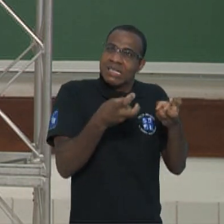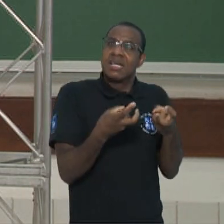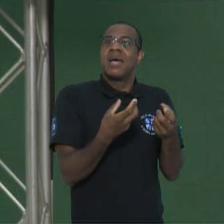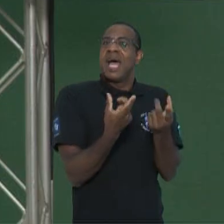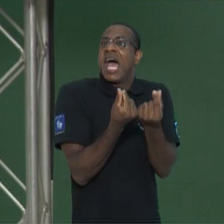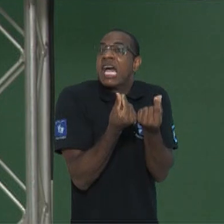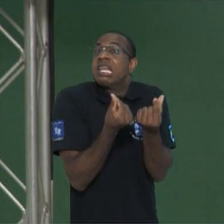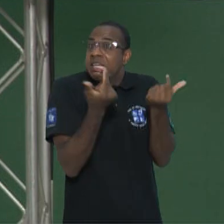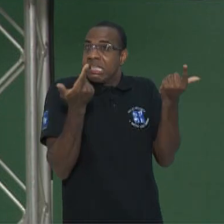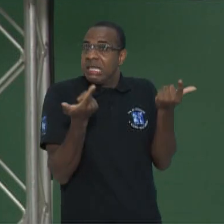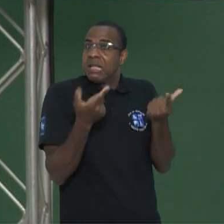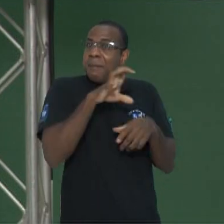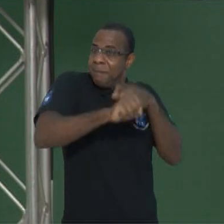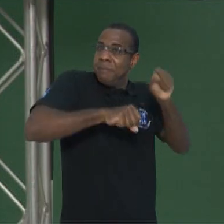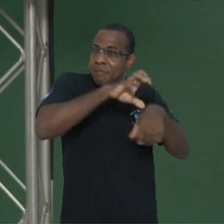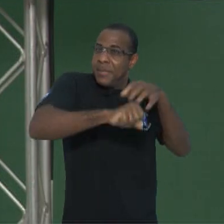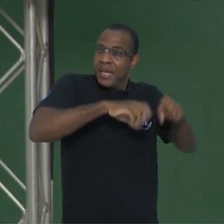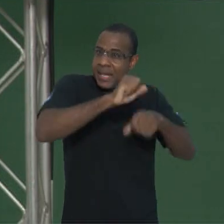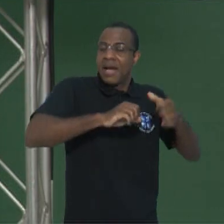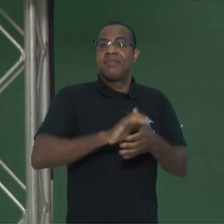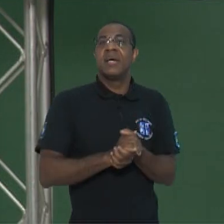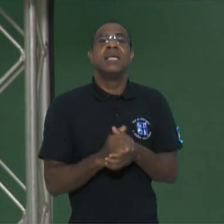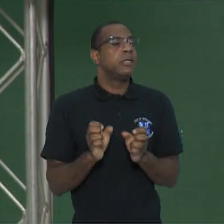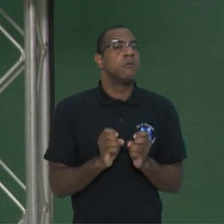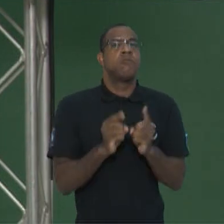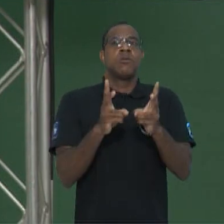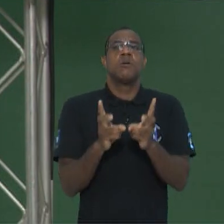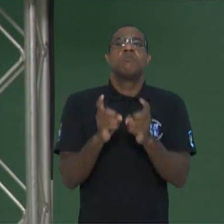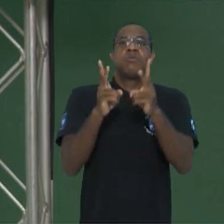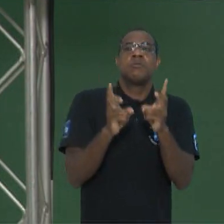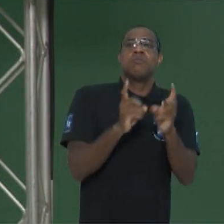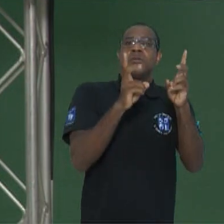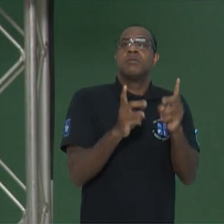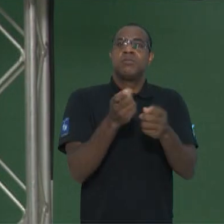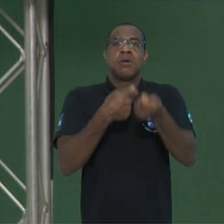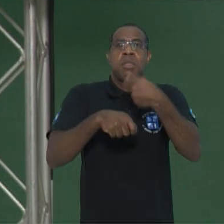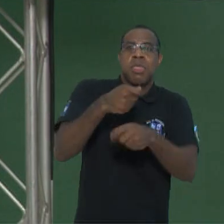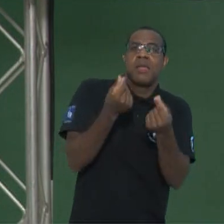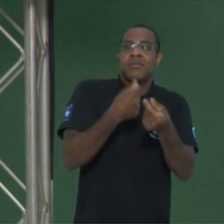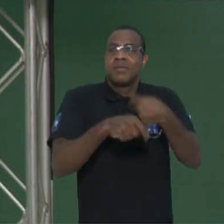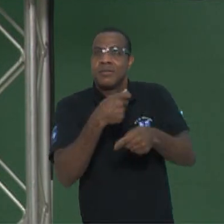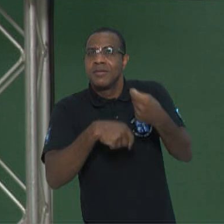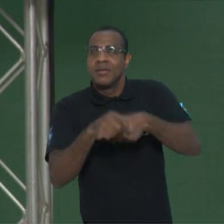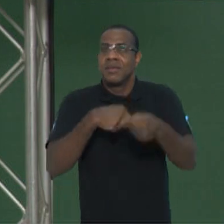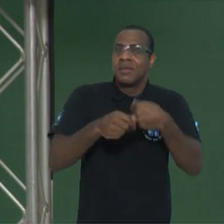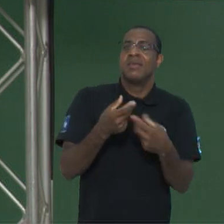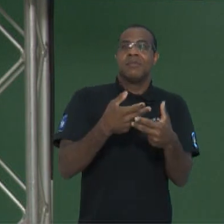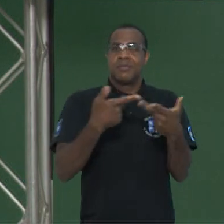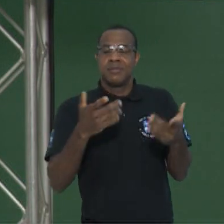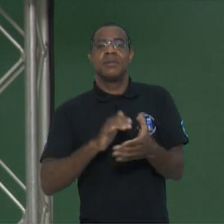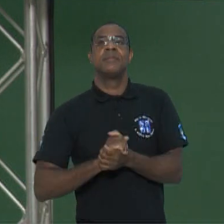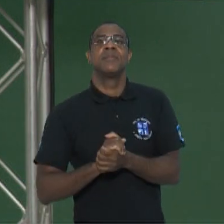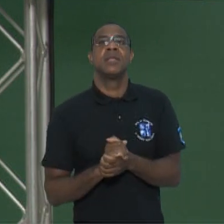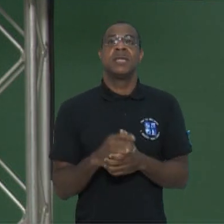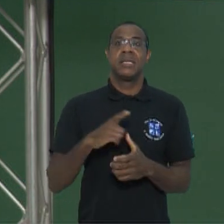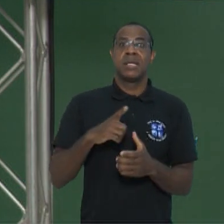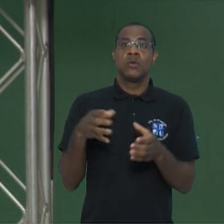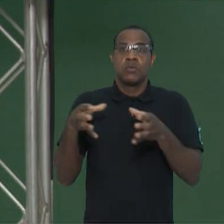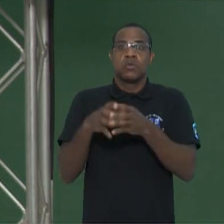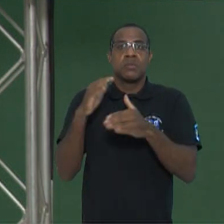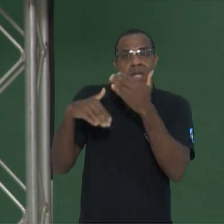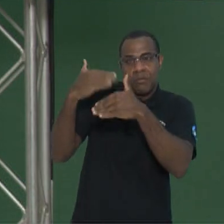aí utilizados, transformados e comercializados e compondo esse conjunto do desenvolvimento